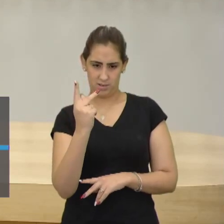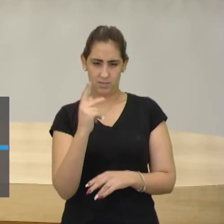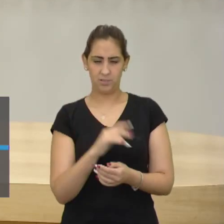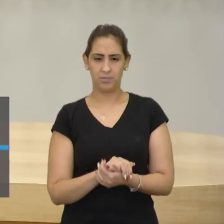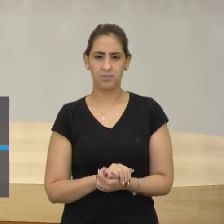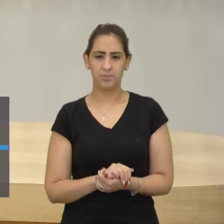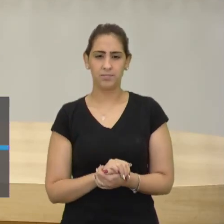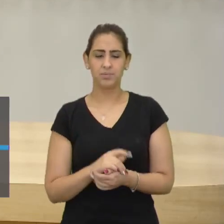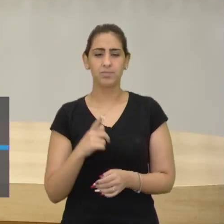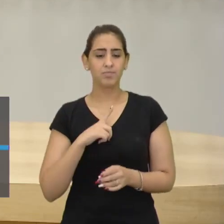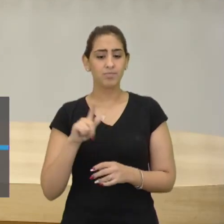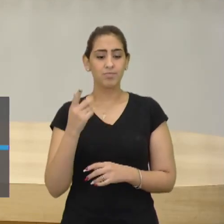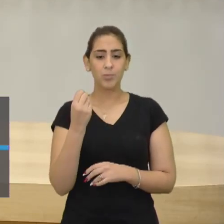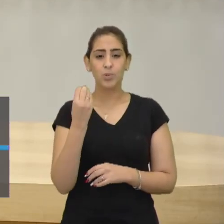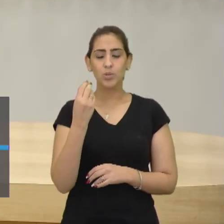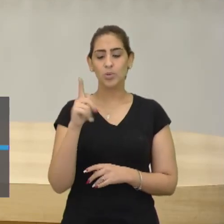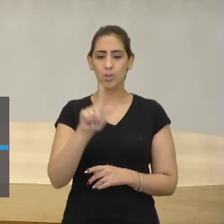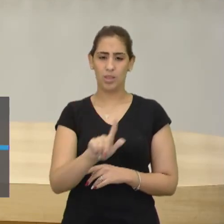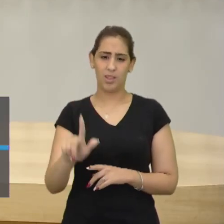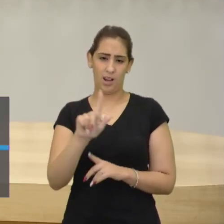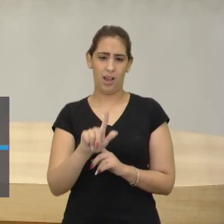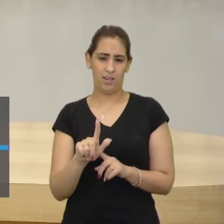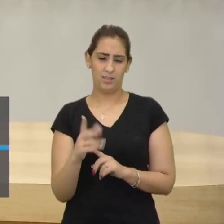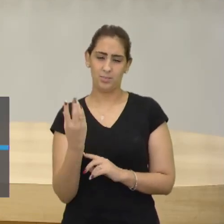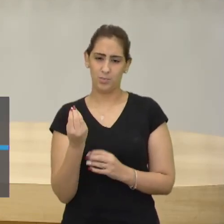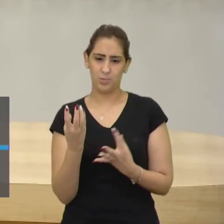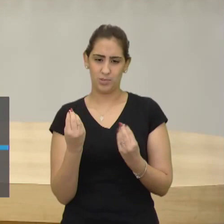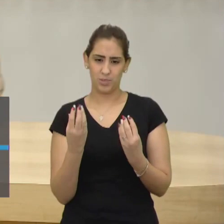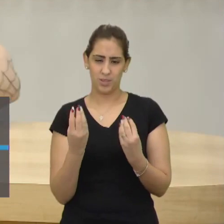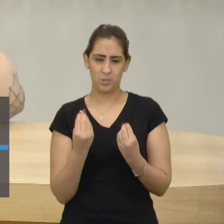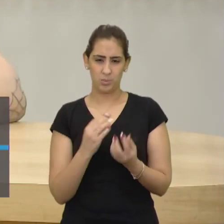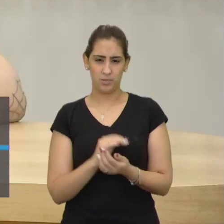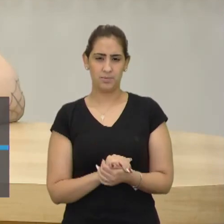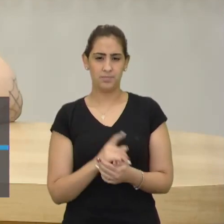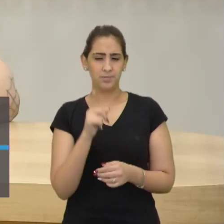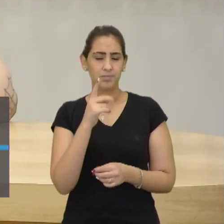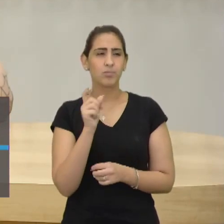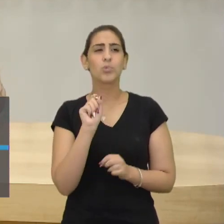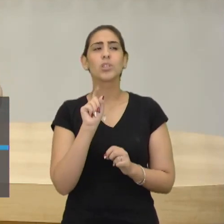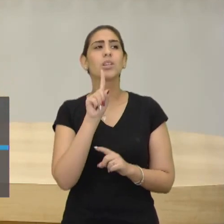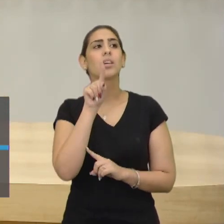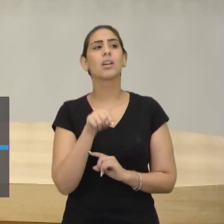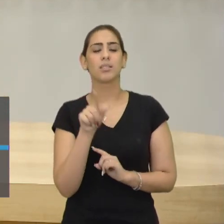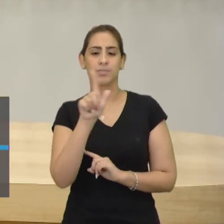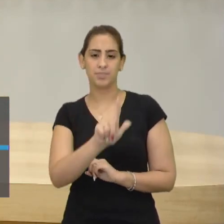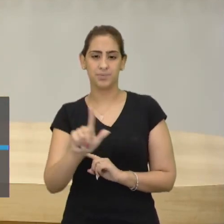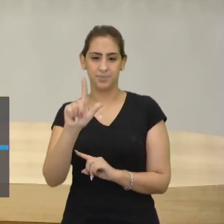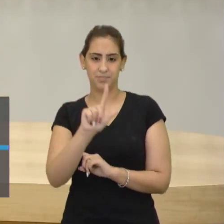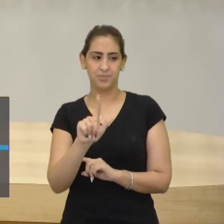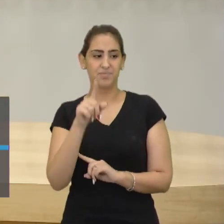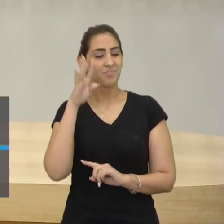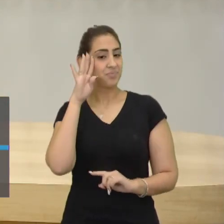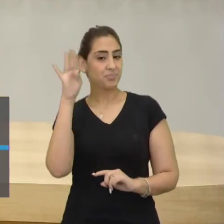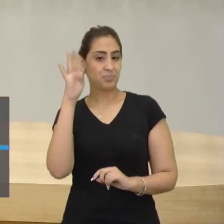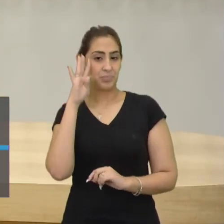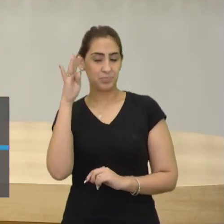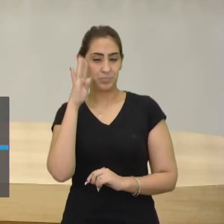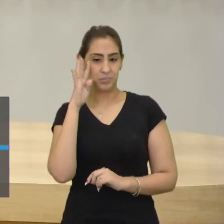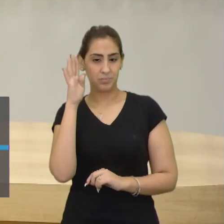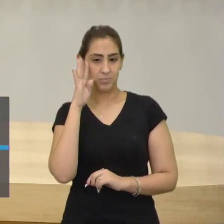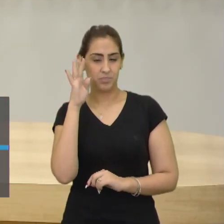muito literárias, né? Do que seja literatura. São definições que aguçam